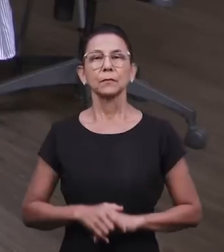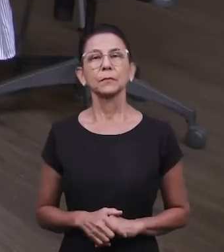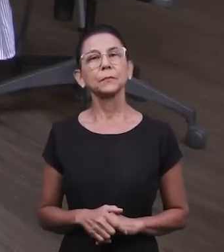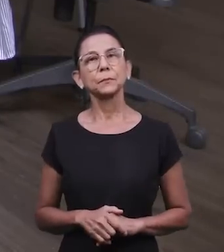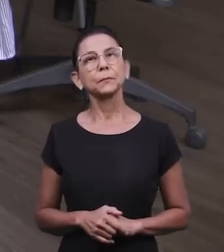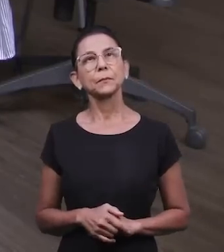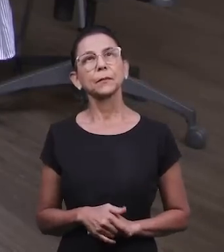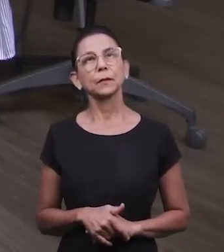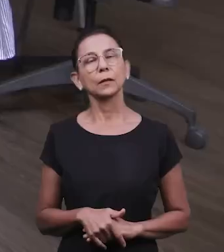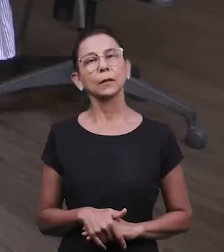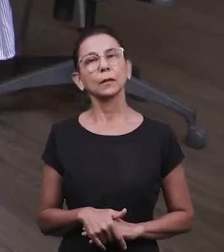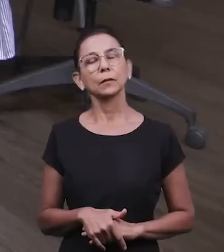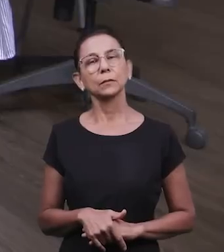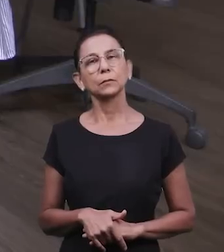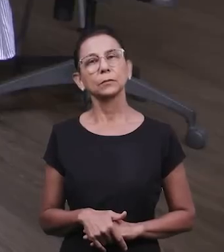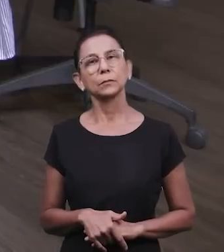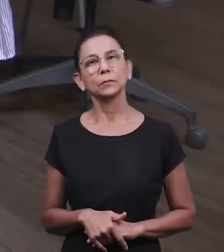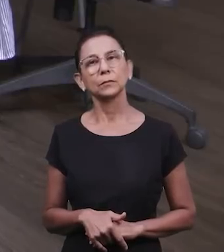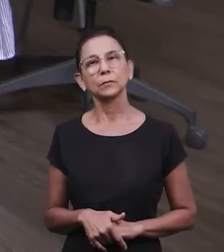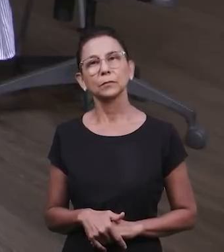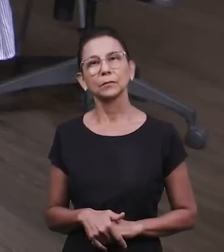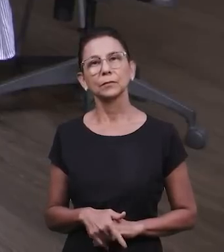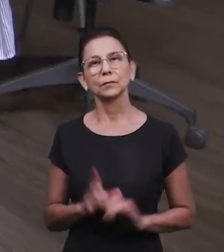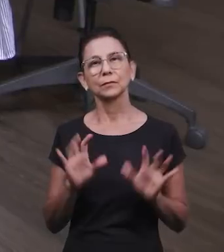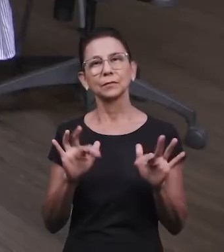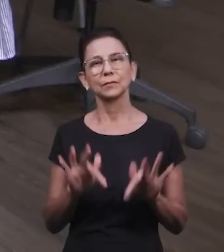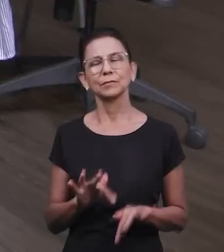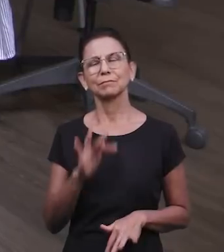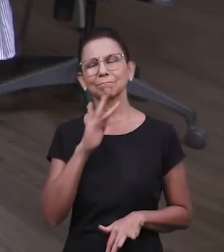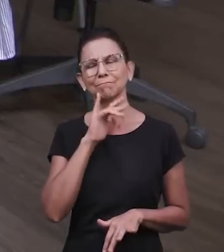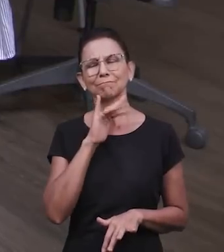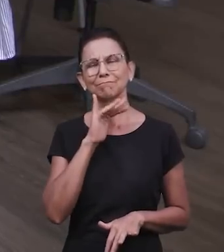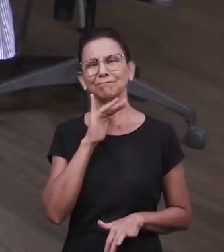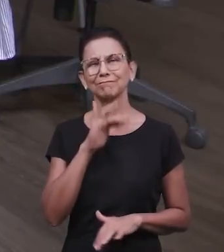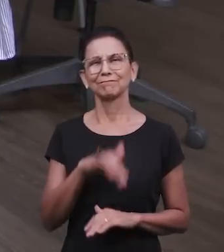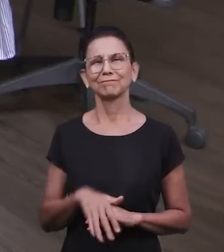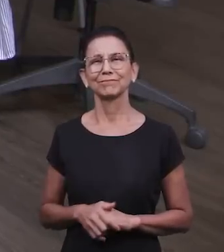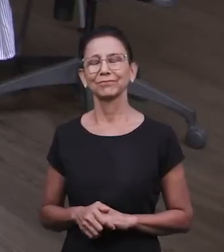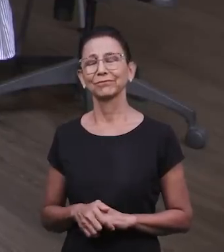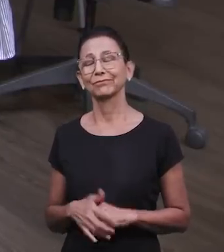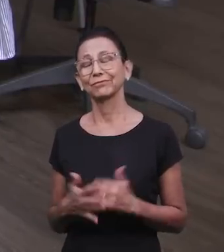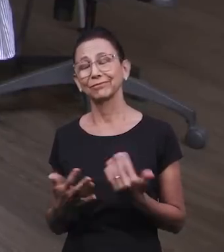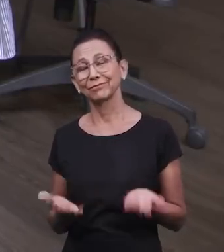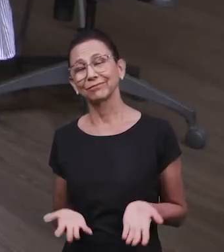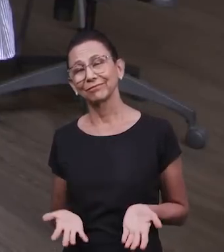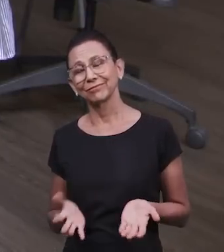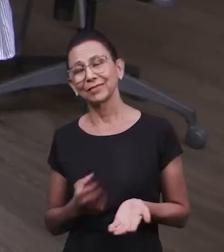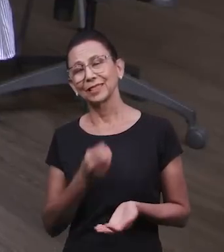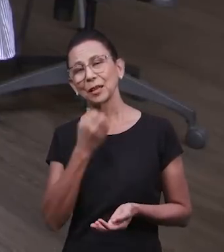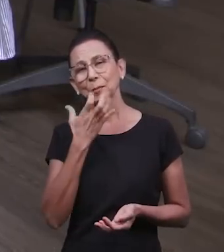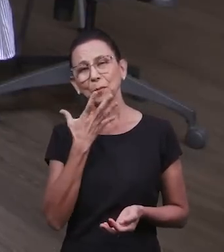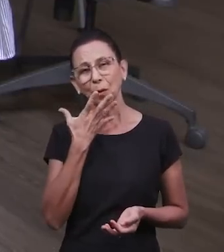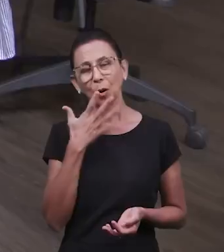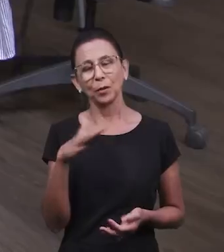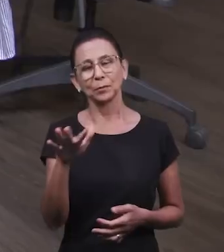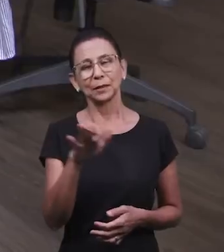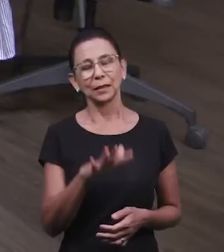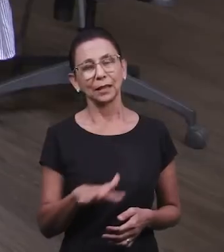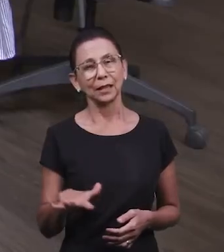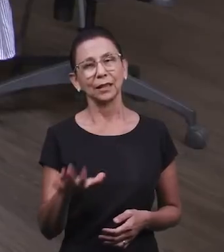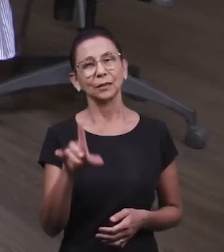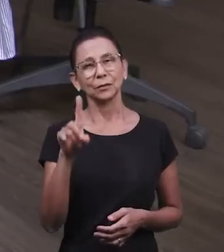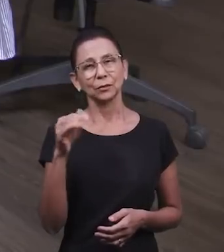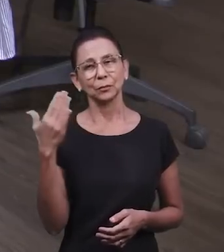se sente bem, né? Outro dia uma das jovens que esteve aqui falou assim, puxa, o programa podia levar 5 horas de gravação, que eu ia ficar feliz da